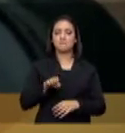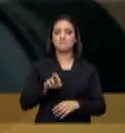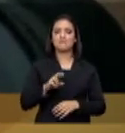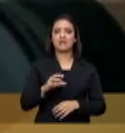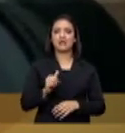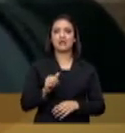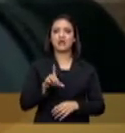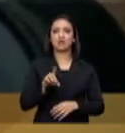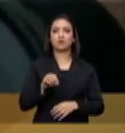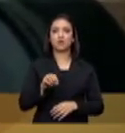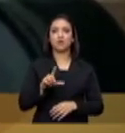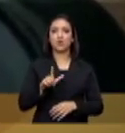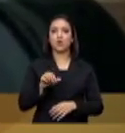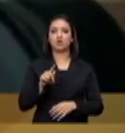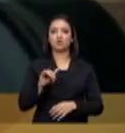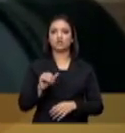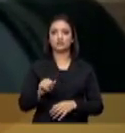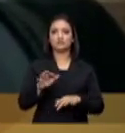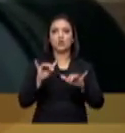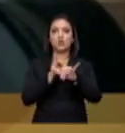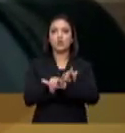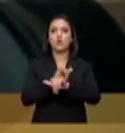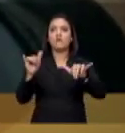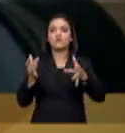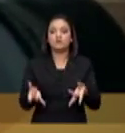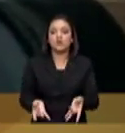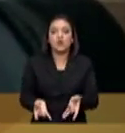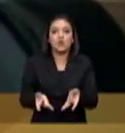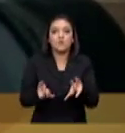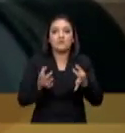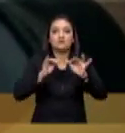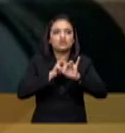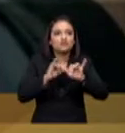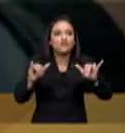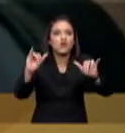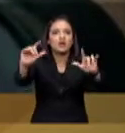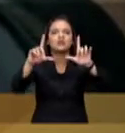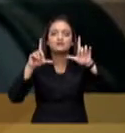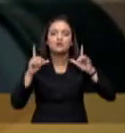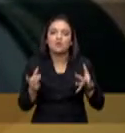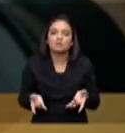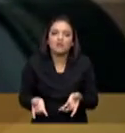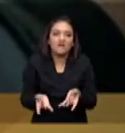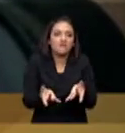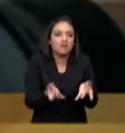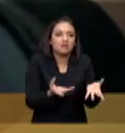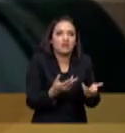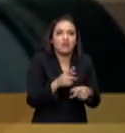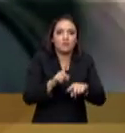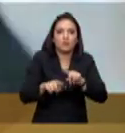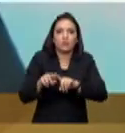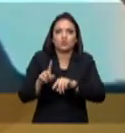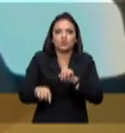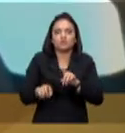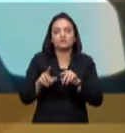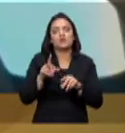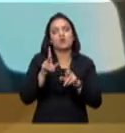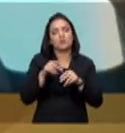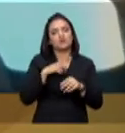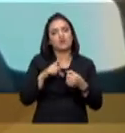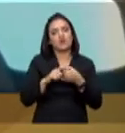qualquer atividade de comunicação comercial, conforme prevê o artigo 4º da Lei